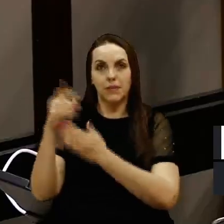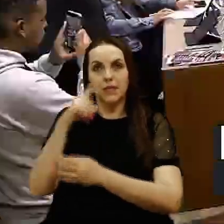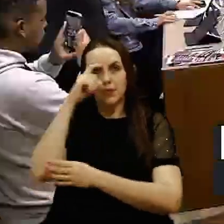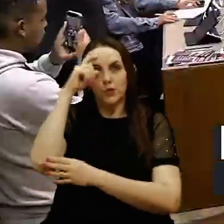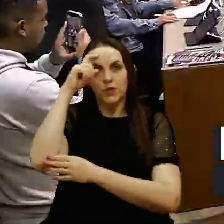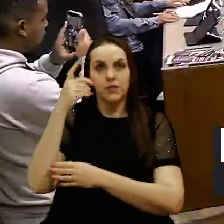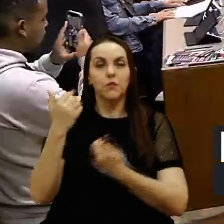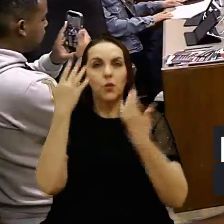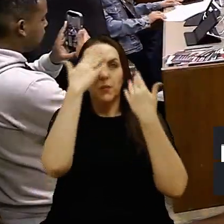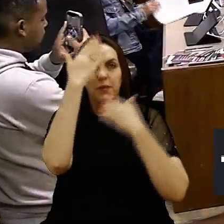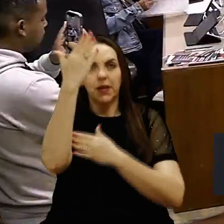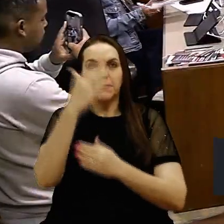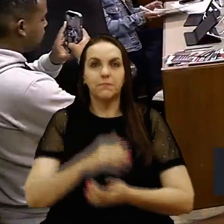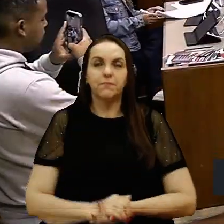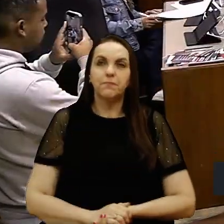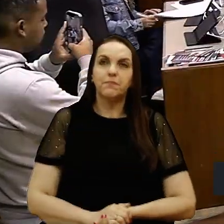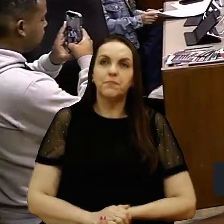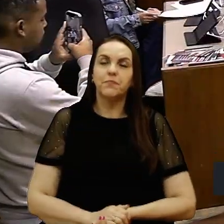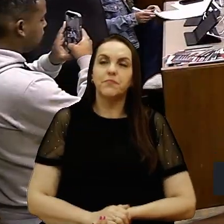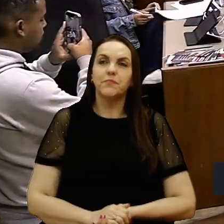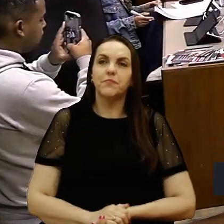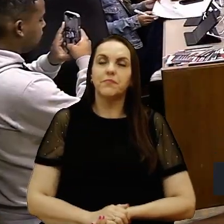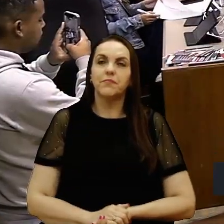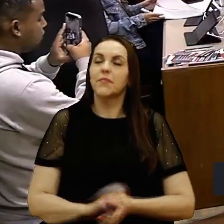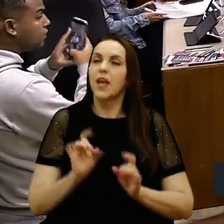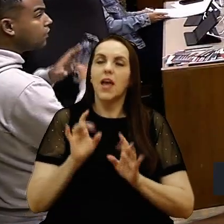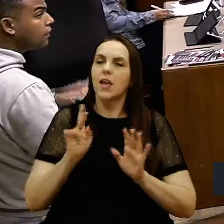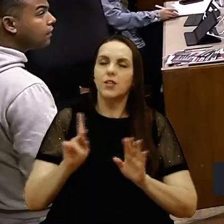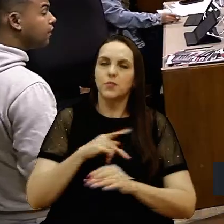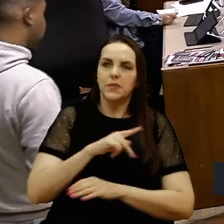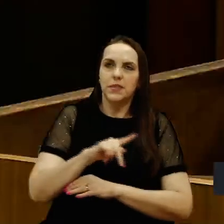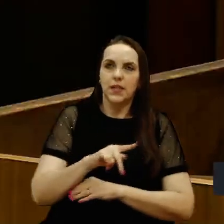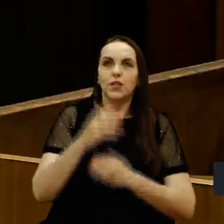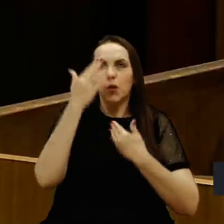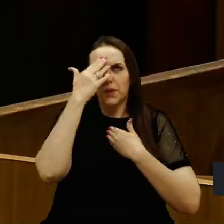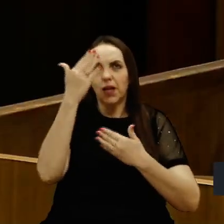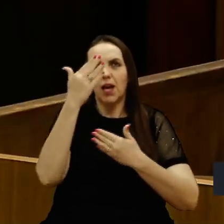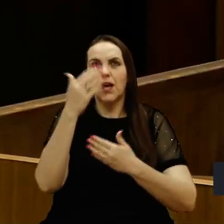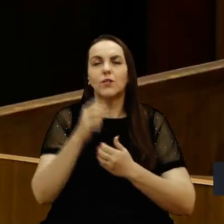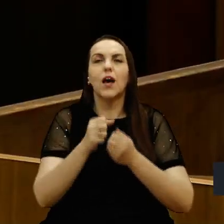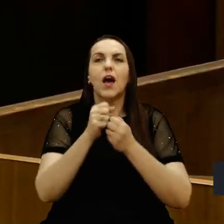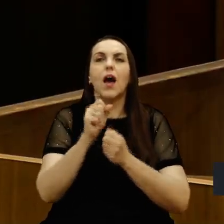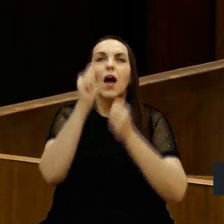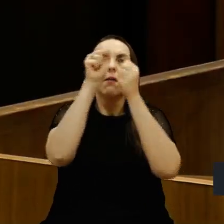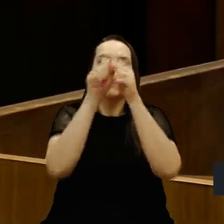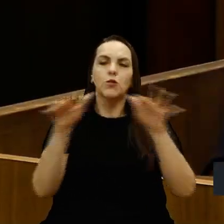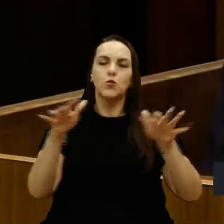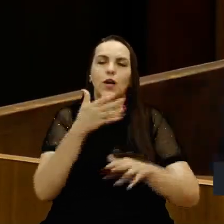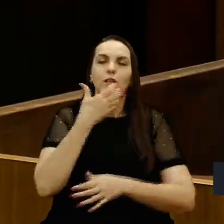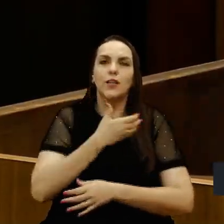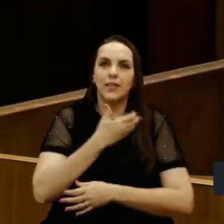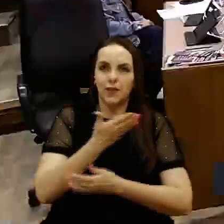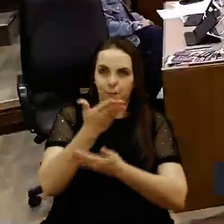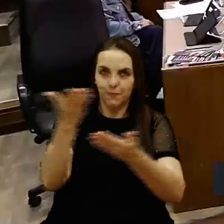obrigado. Obrigado. Senhor presidente, era isso. Muito obrigado. Tenham todos um abençoado Natal.